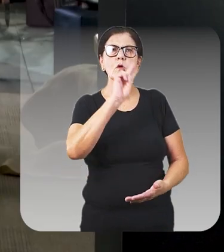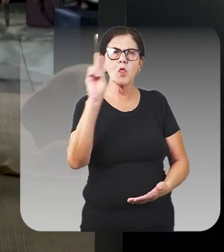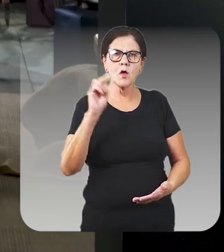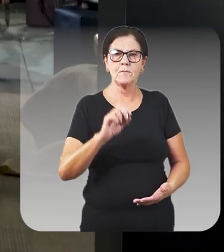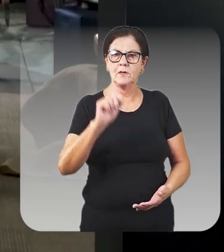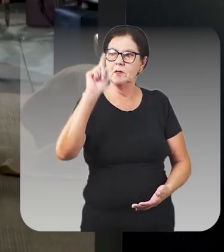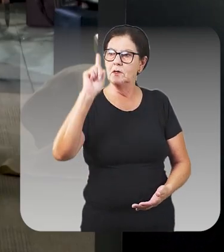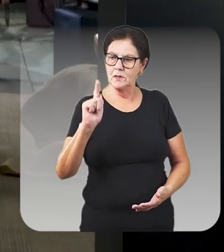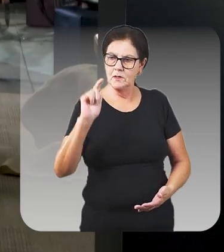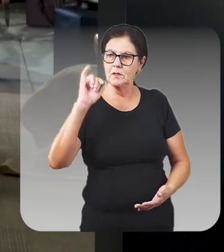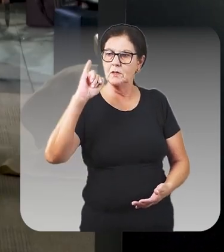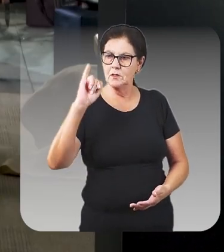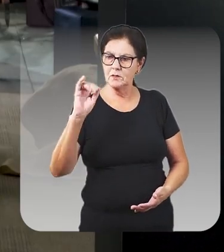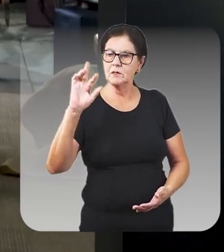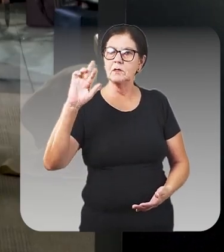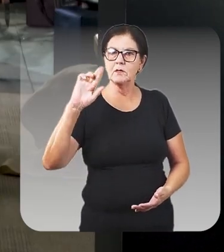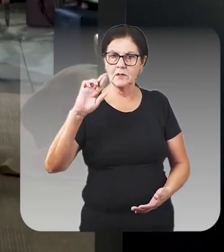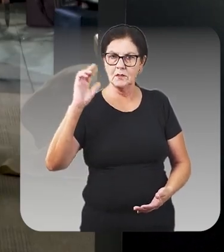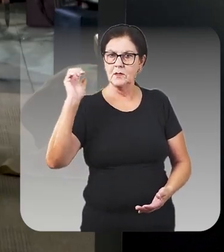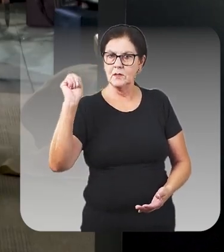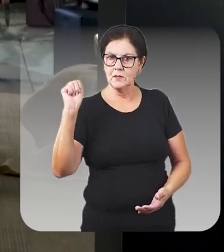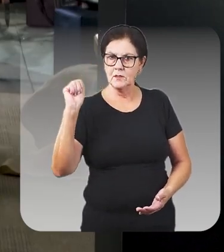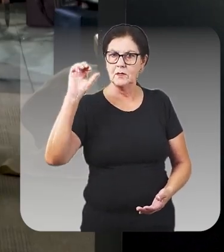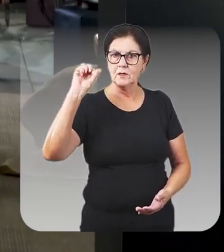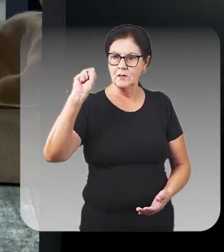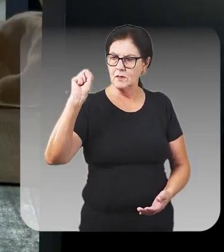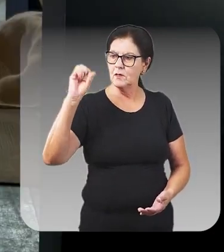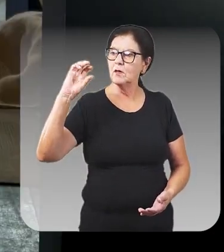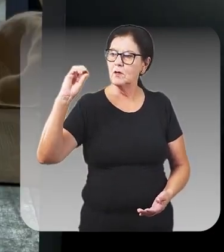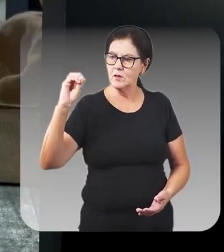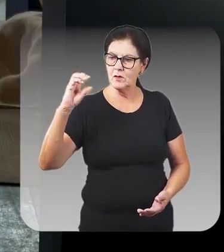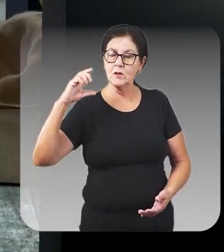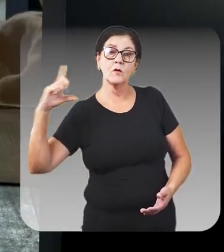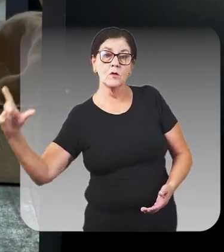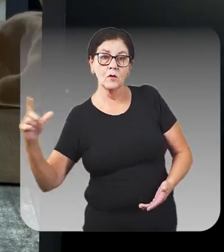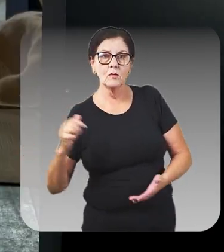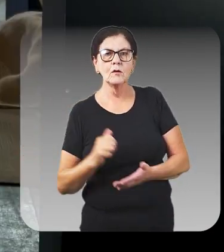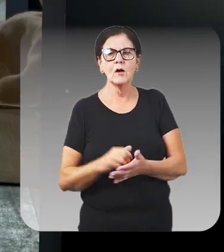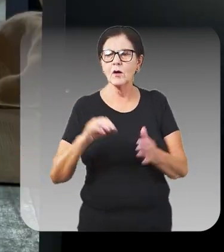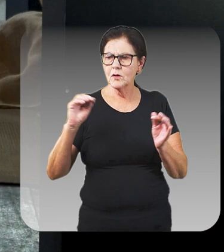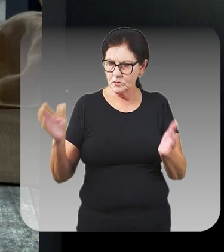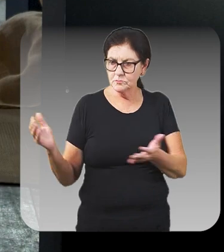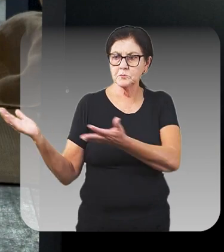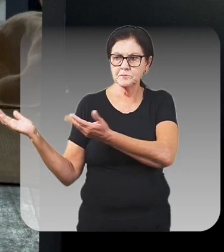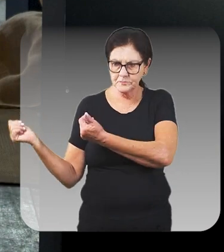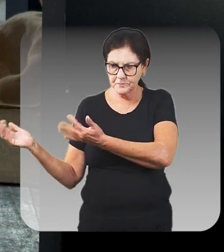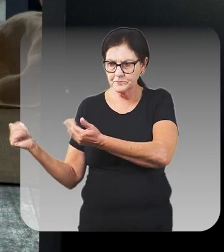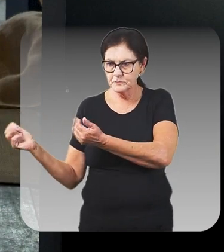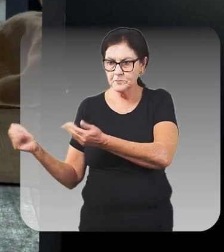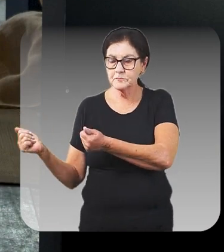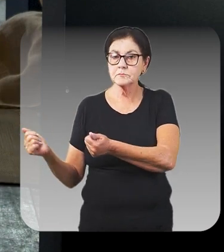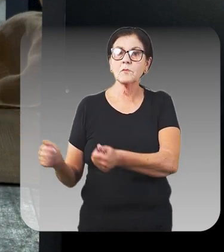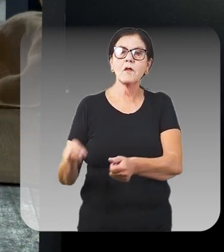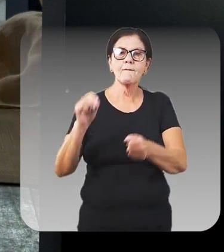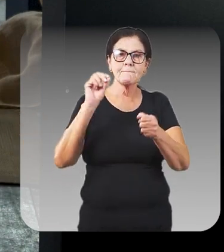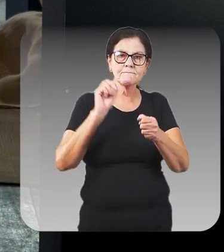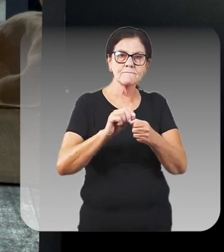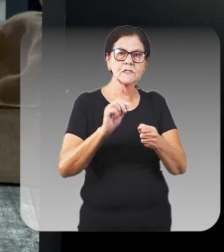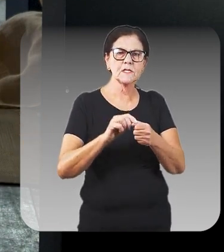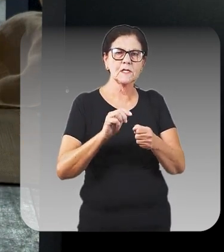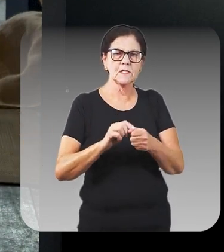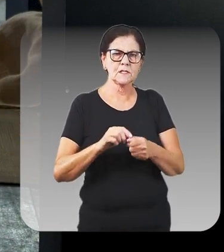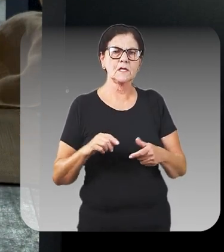Esses jovens queriam fazer uma homenagem ao nosso herói. Então eles começaram a fazer uma campanha em prol